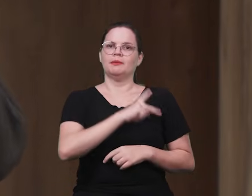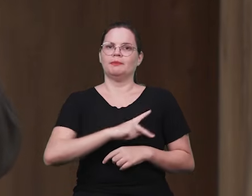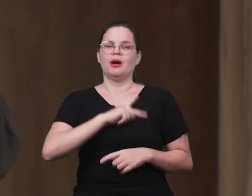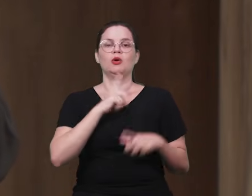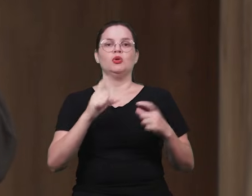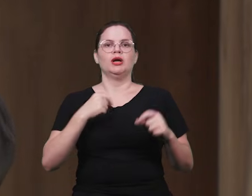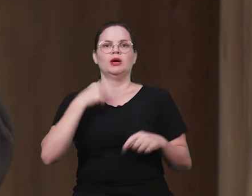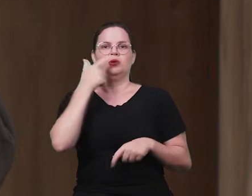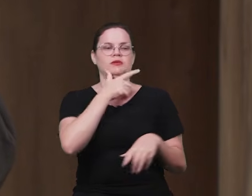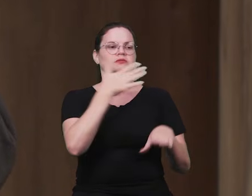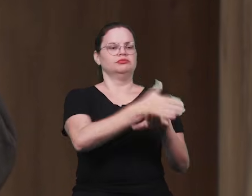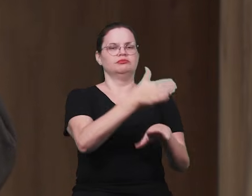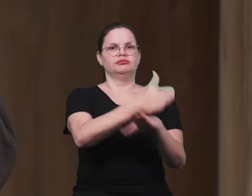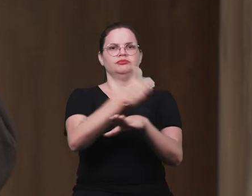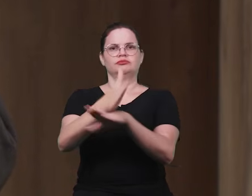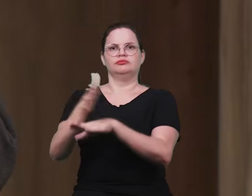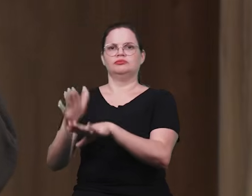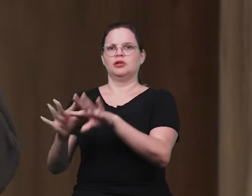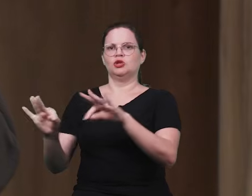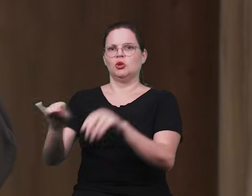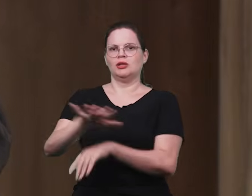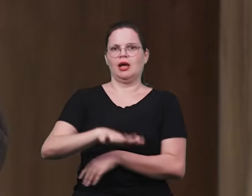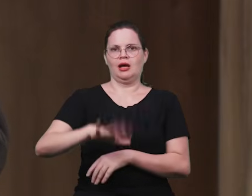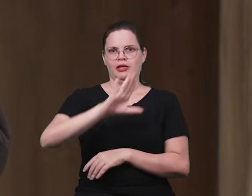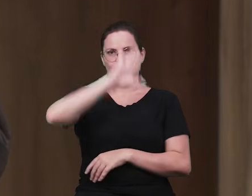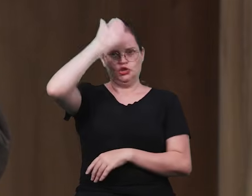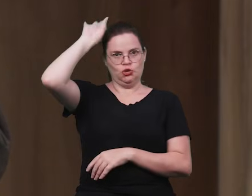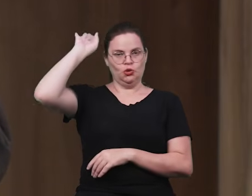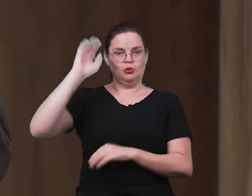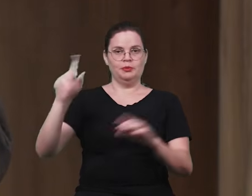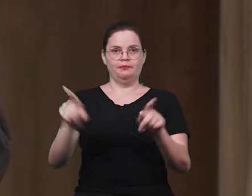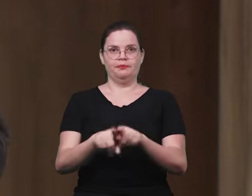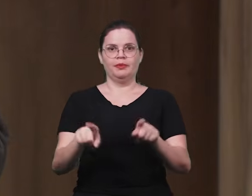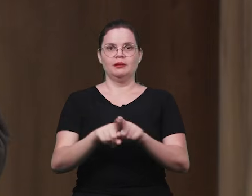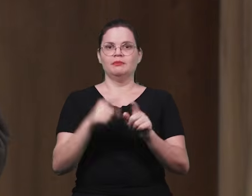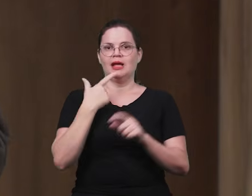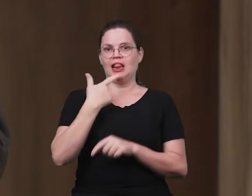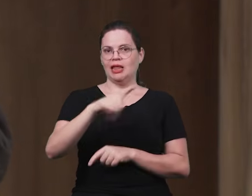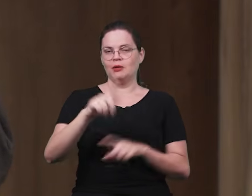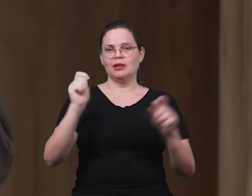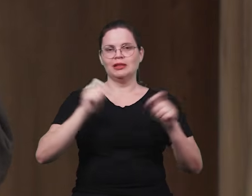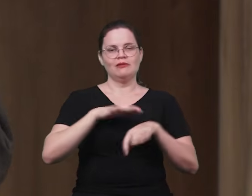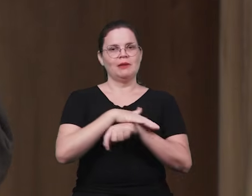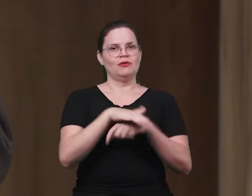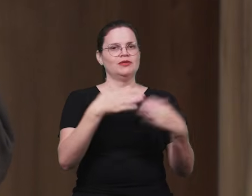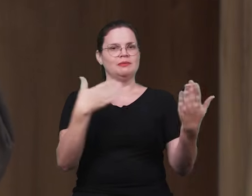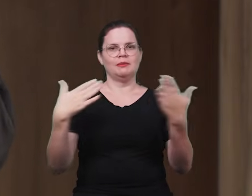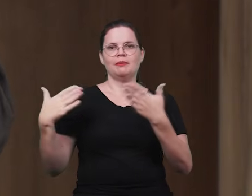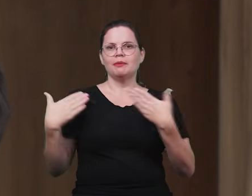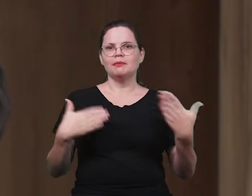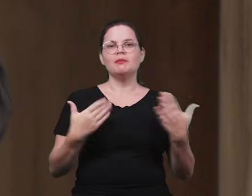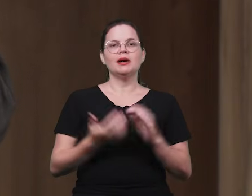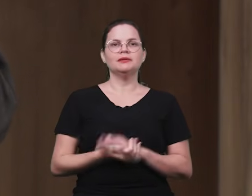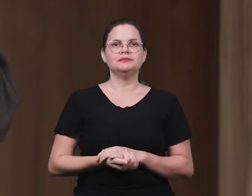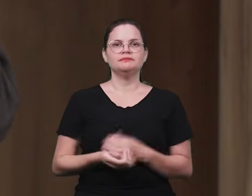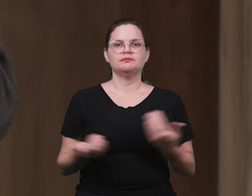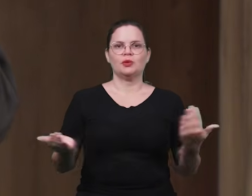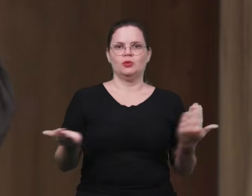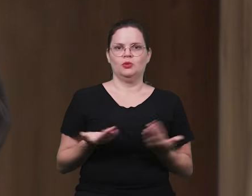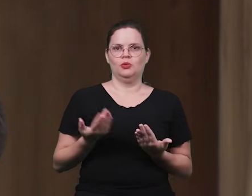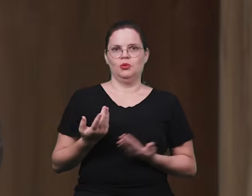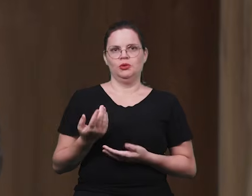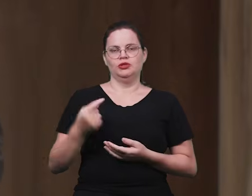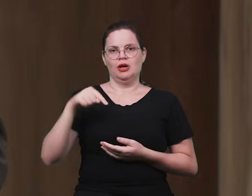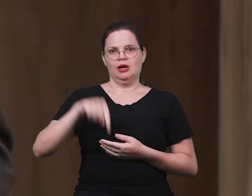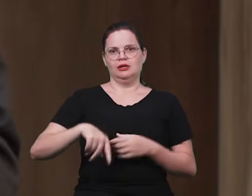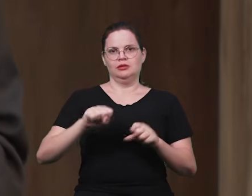Paulo a todo o Império Romano. E a outra coisa que facilitou, a língua. Então vamos dizer assim, hoje nós temos aqui em